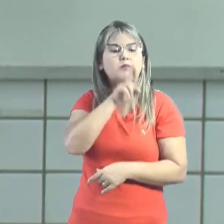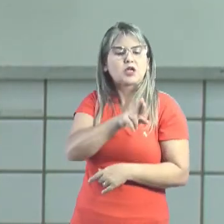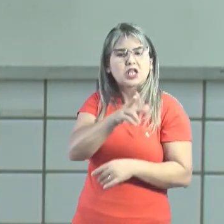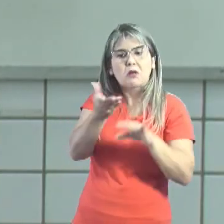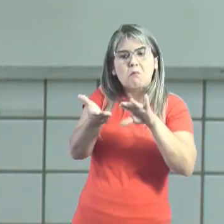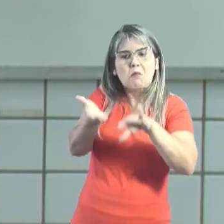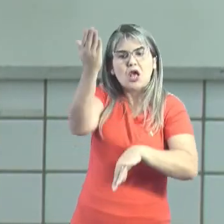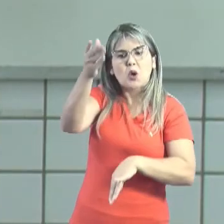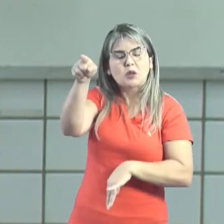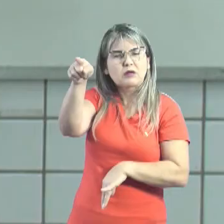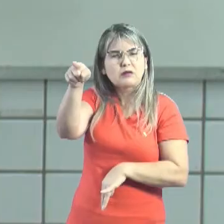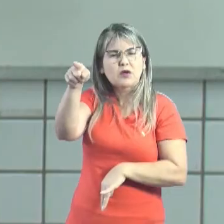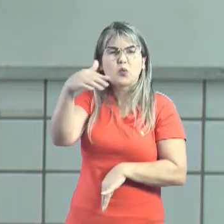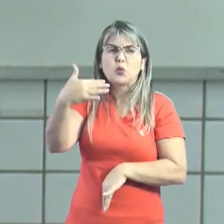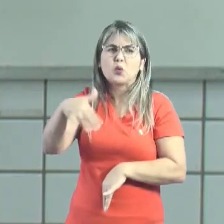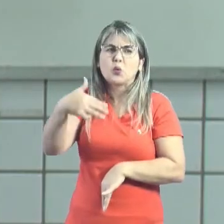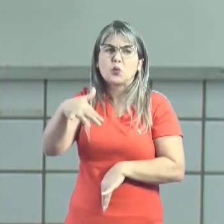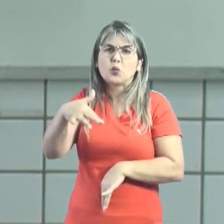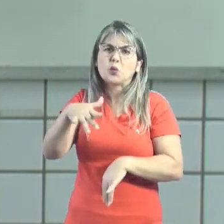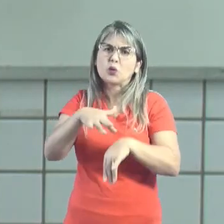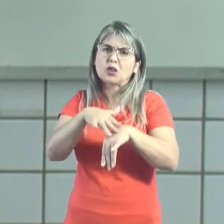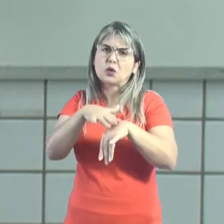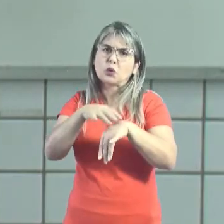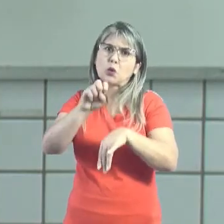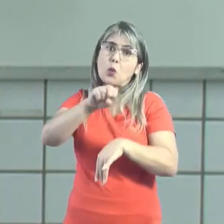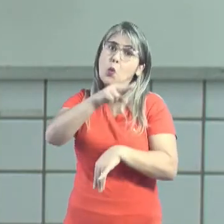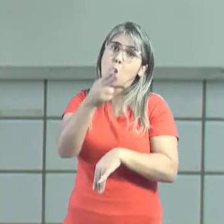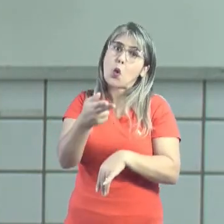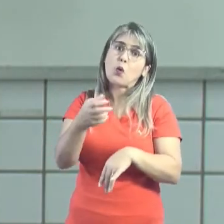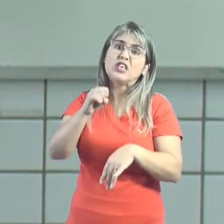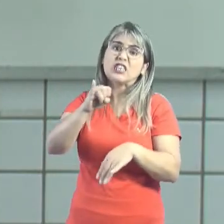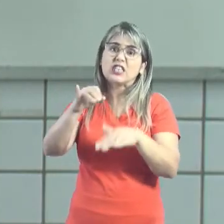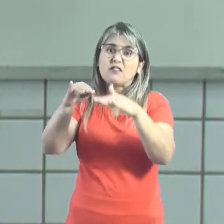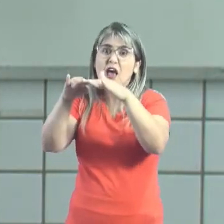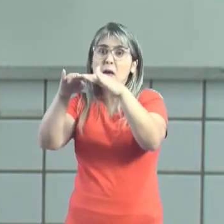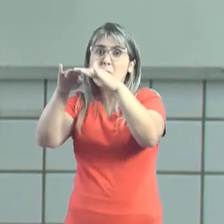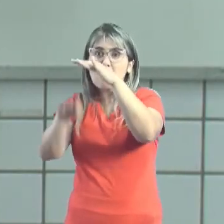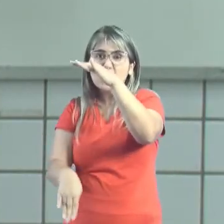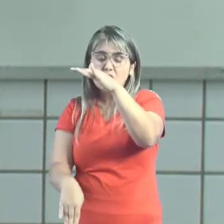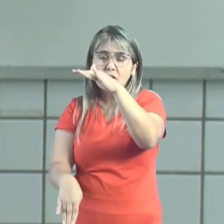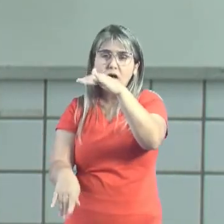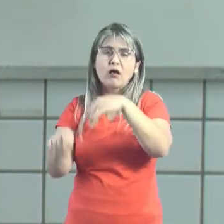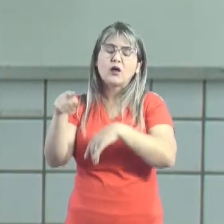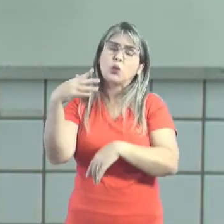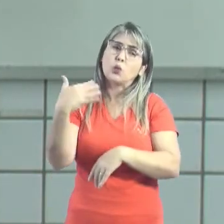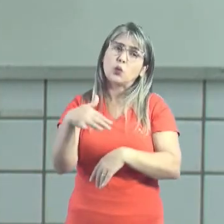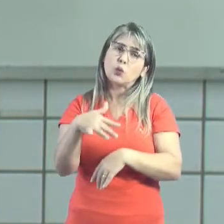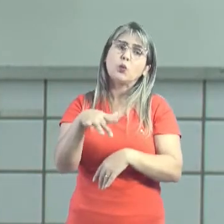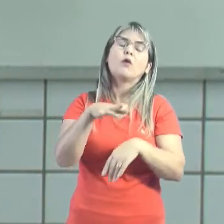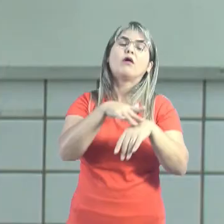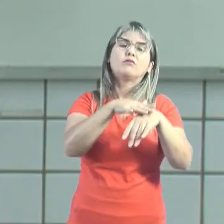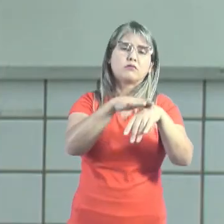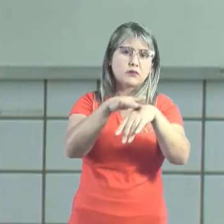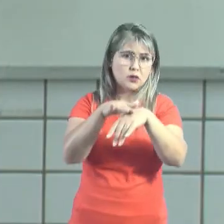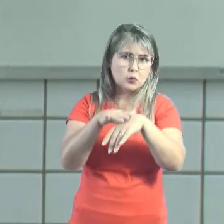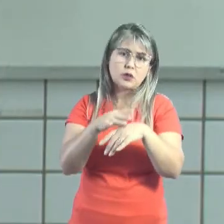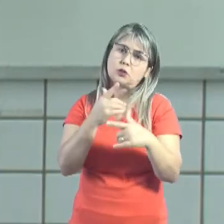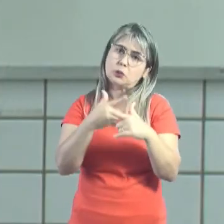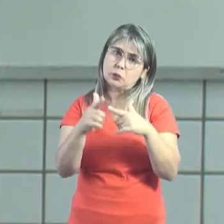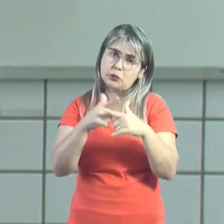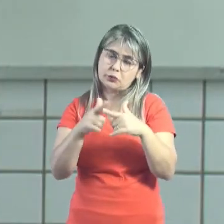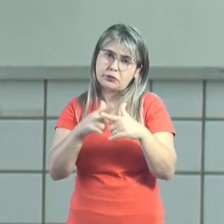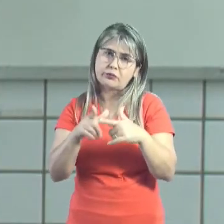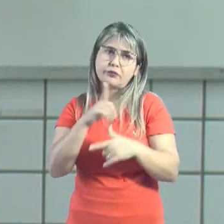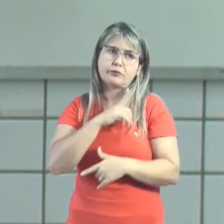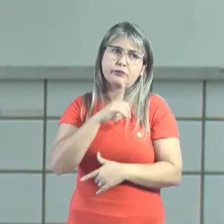jovem ele consome muito pouco esse alimento e aí tende a ter uma alteração no